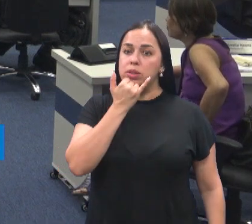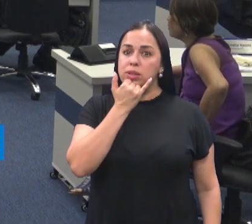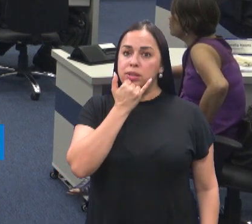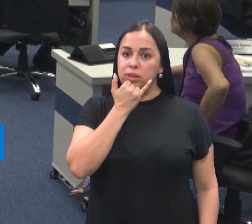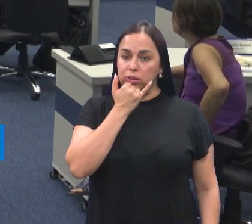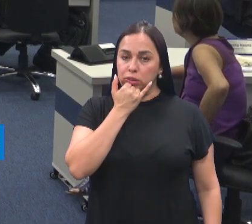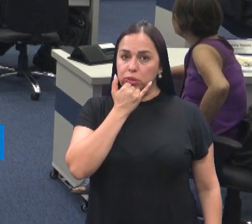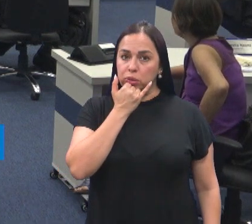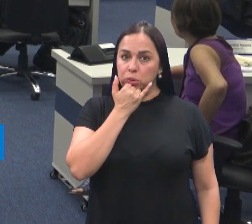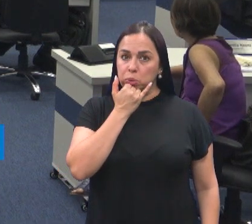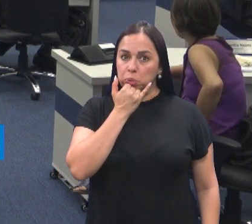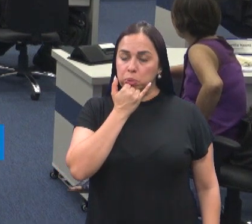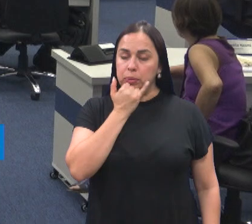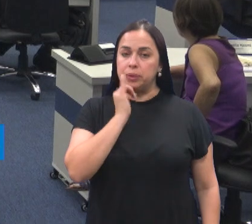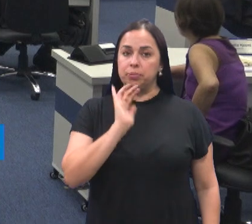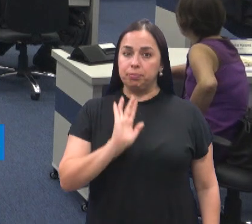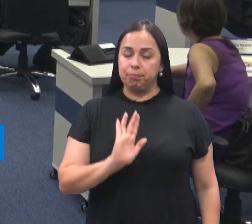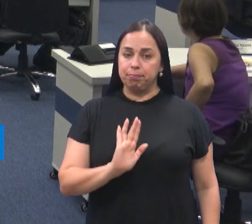minuto.